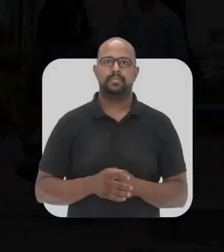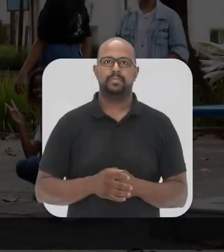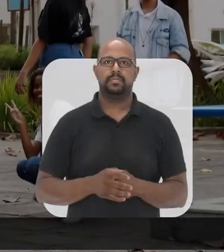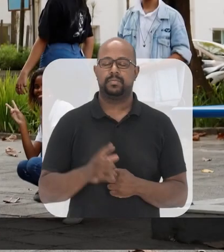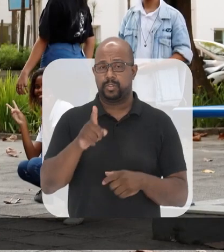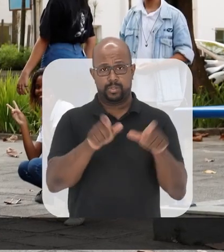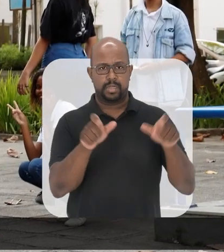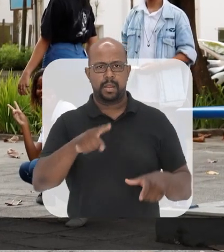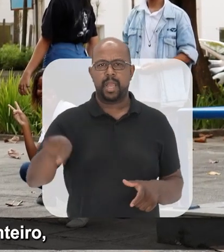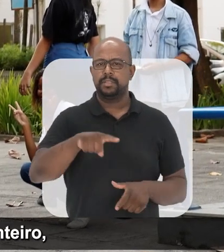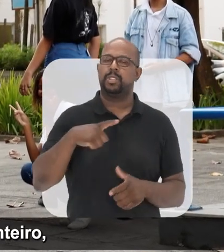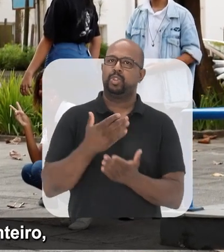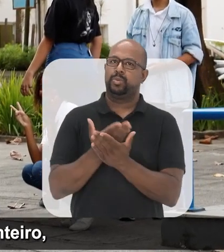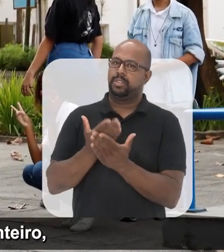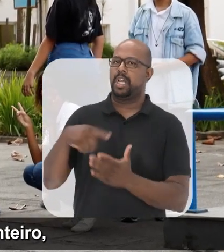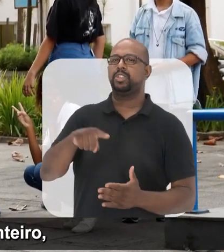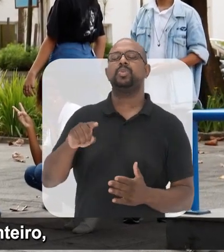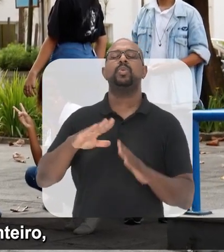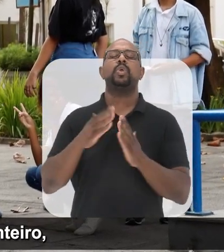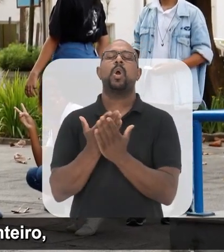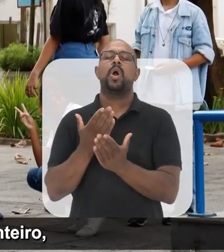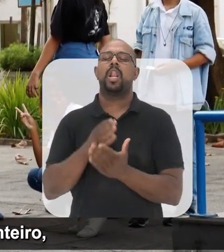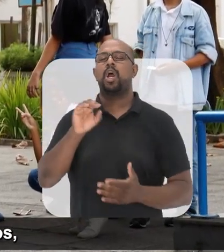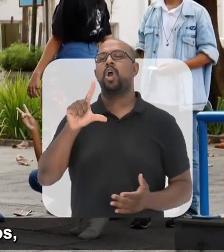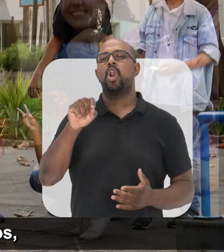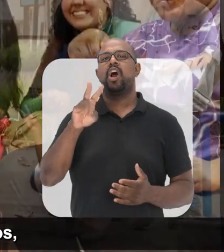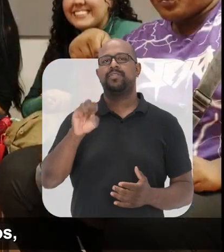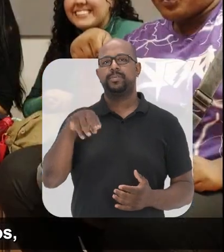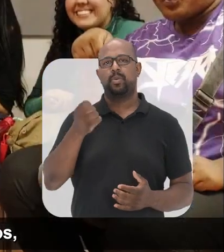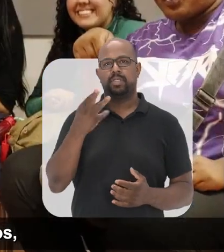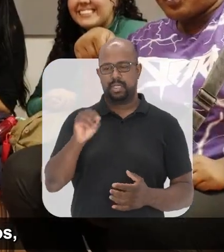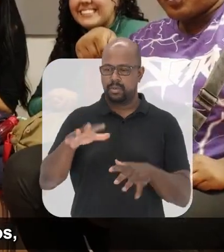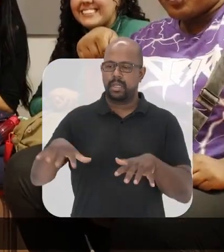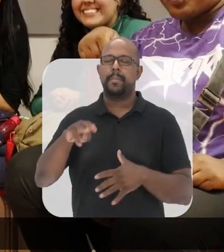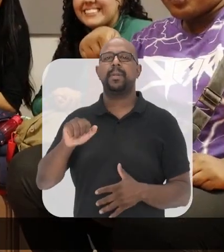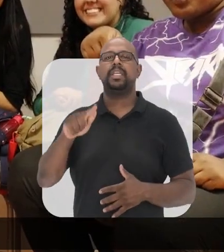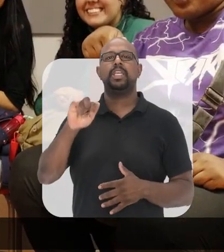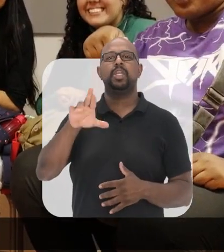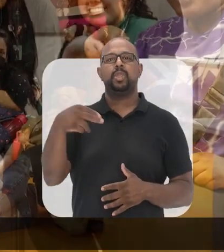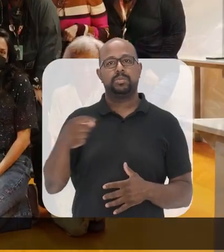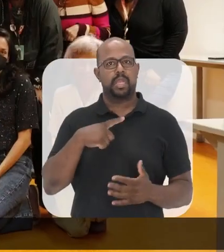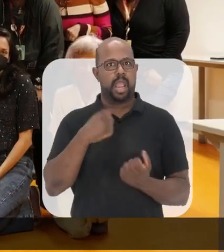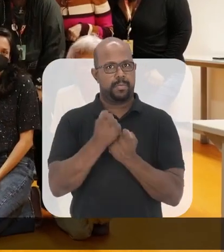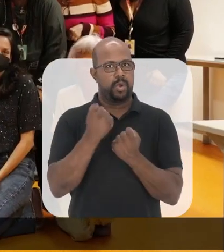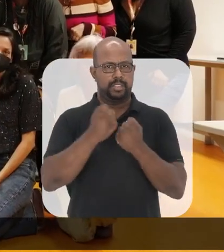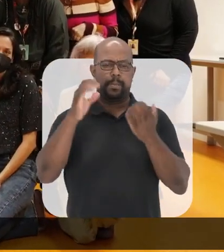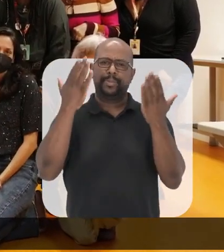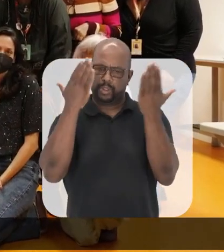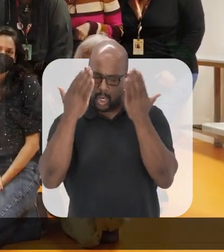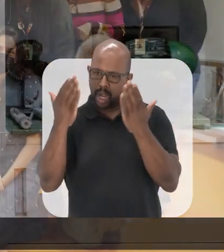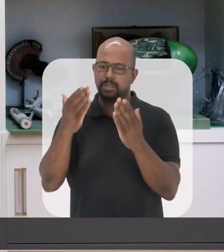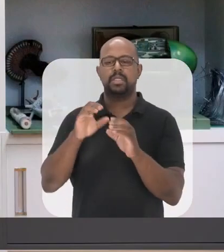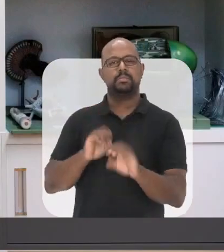Os participantes e estudantes do Colégio Clóvis Monteiro da Comunidade de Manguinhos, com o apoio de psicólogas e